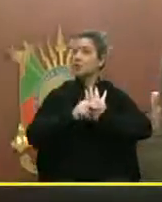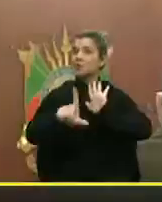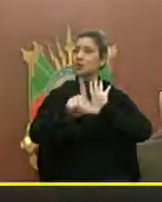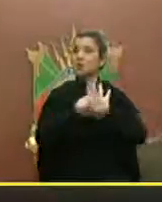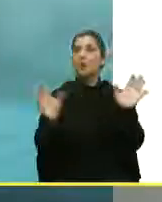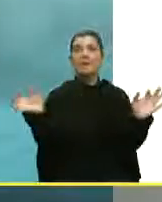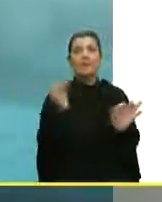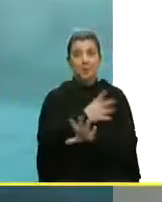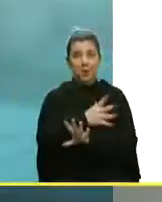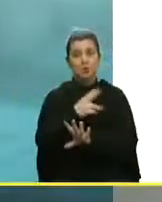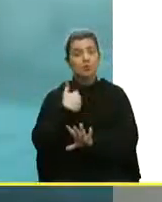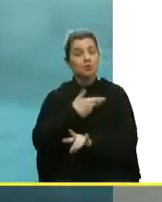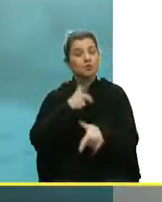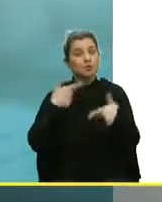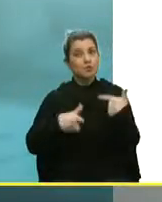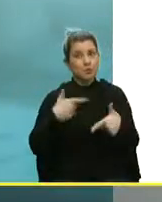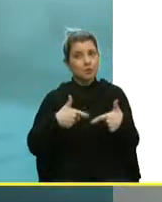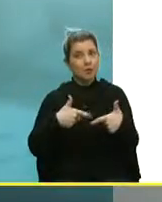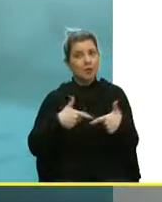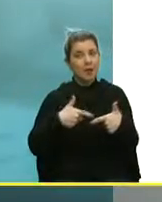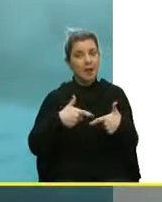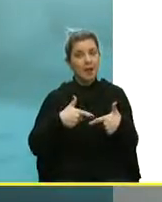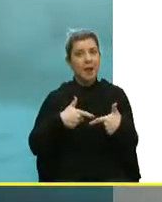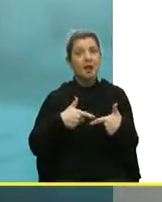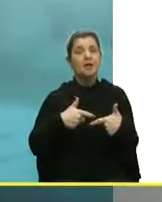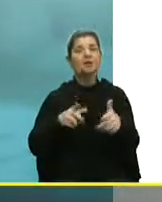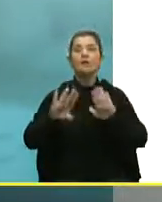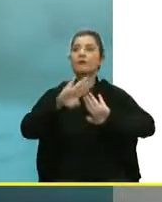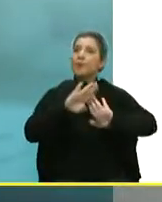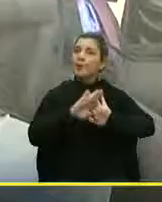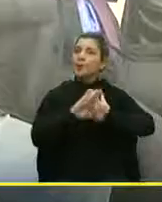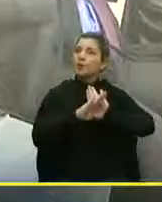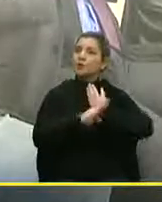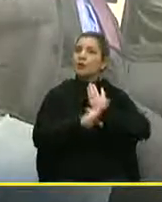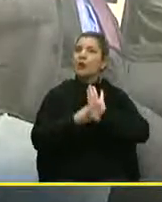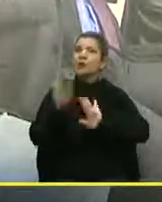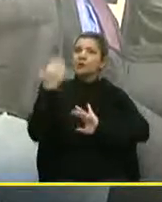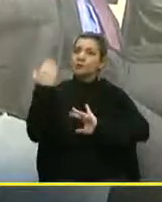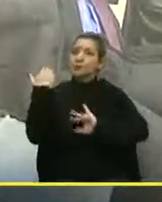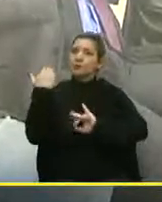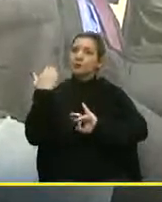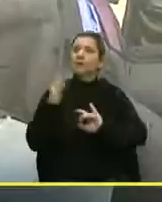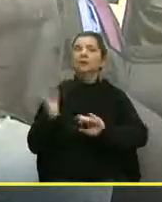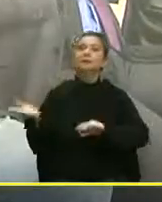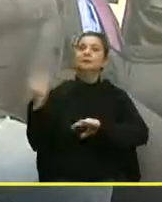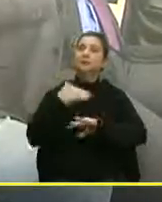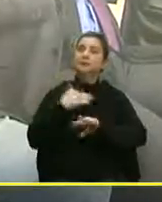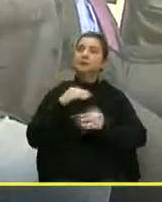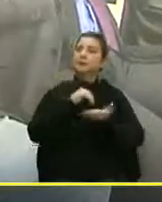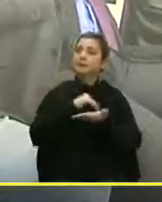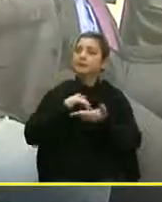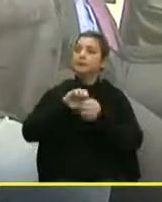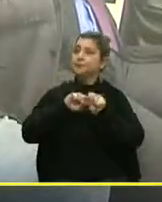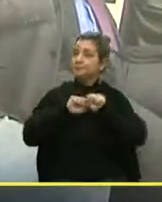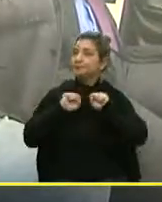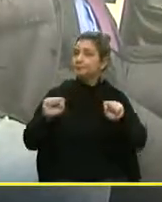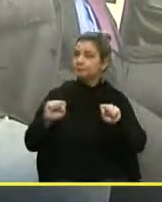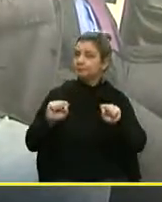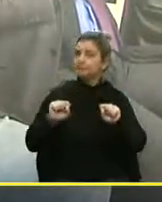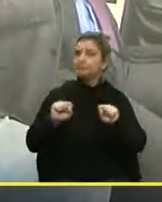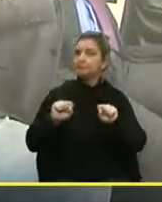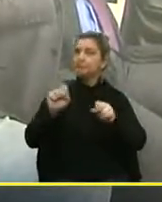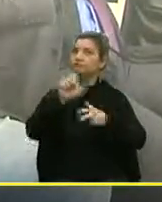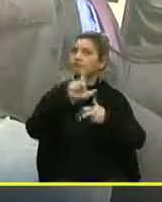prontos tanto e o nosso trabalho né Fernanda aqui foi protocolado um tempo atrás e foi trazido para Assessoria Legislativa ali do da